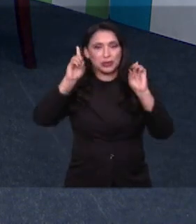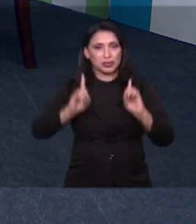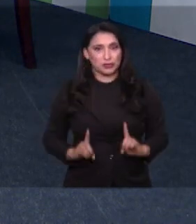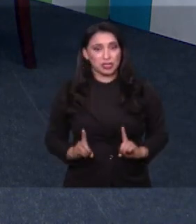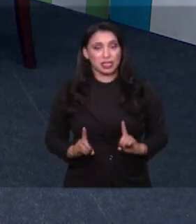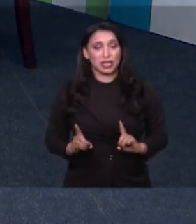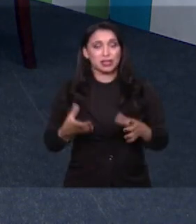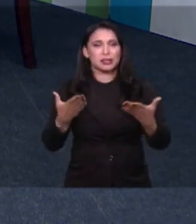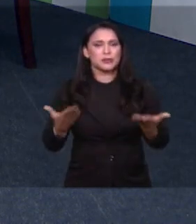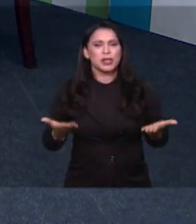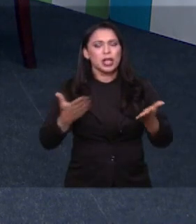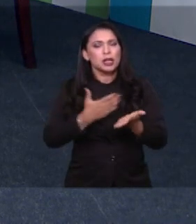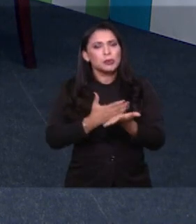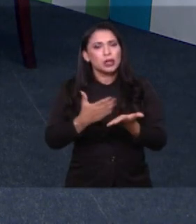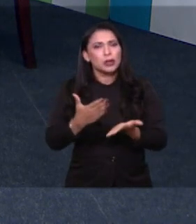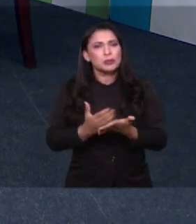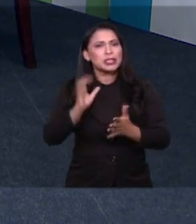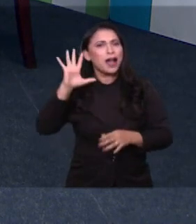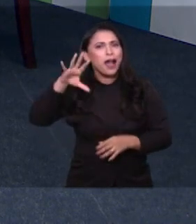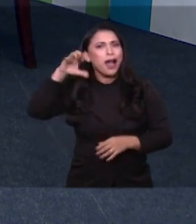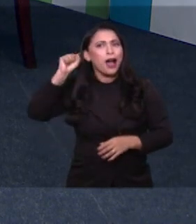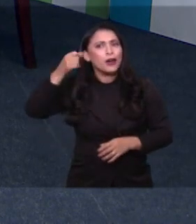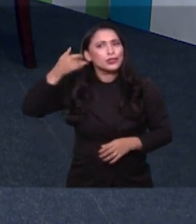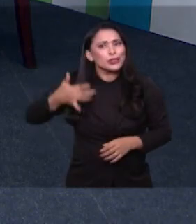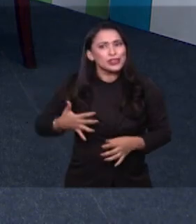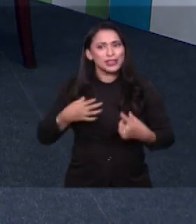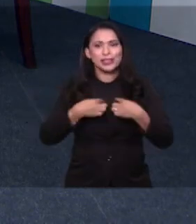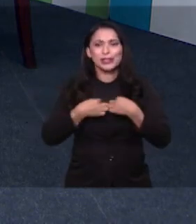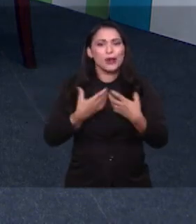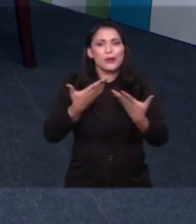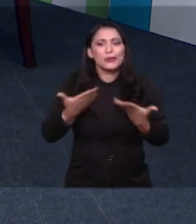você fizesse a audiodescrição de como você está vestida.